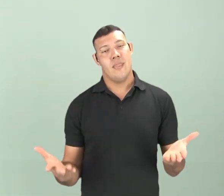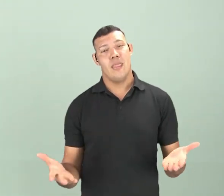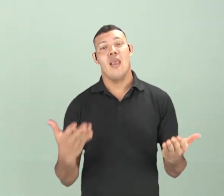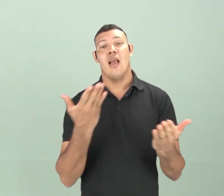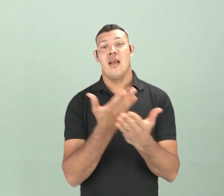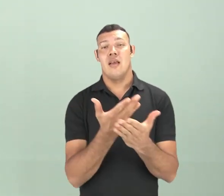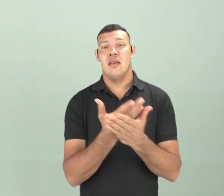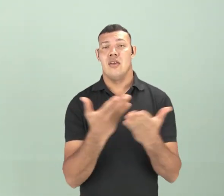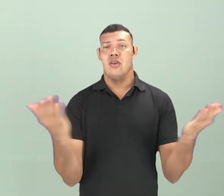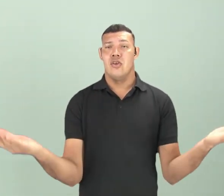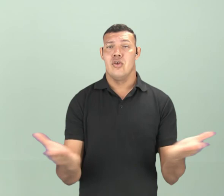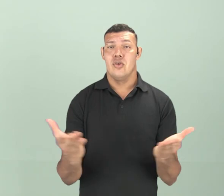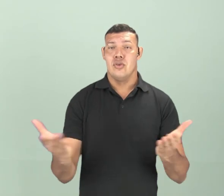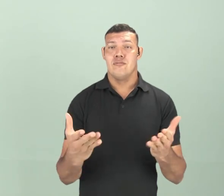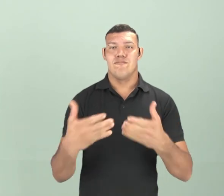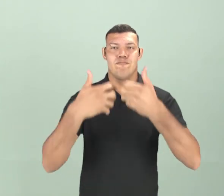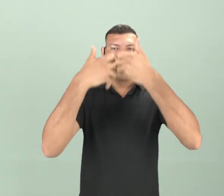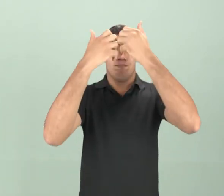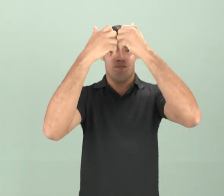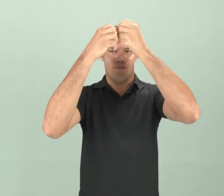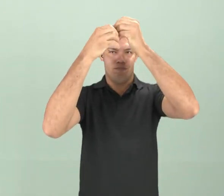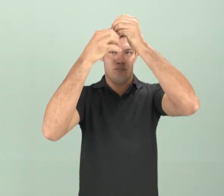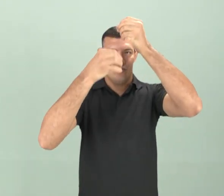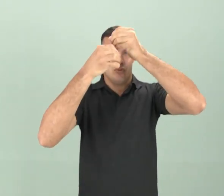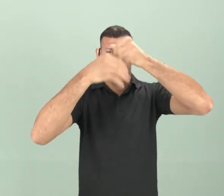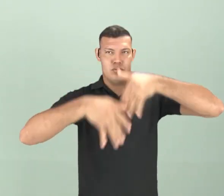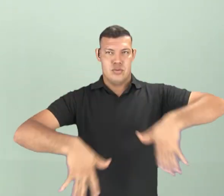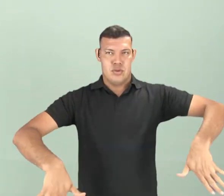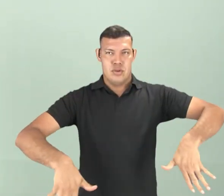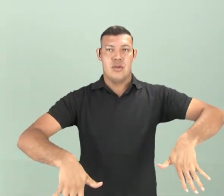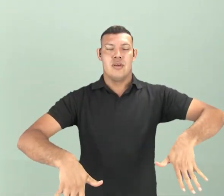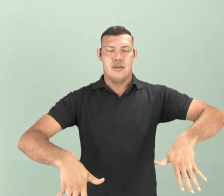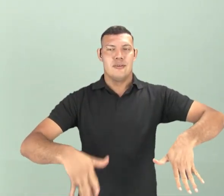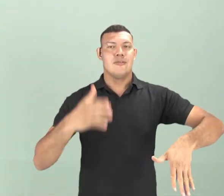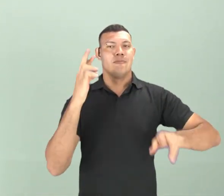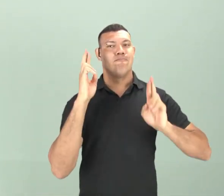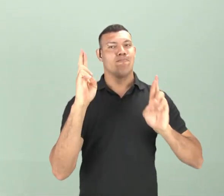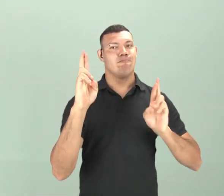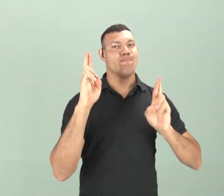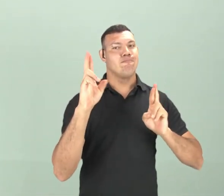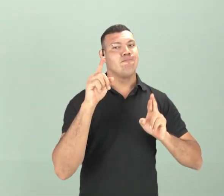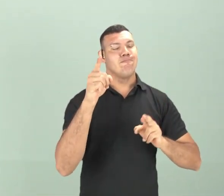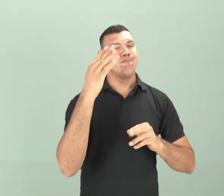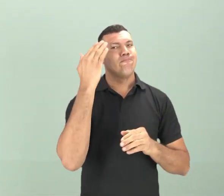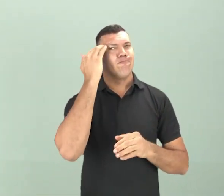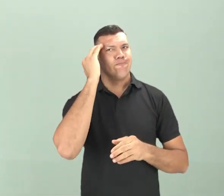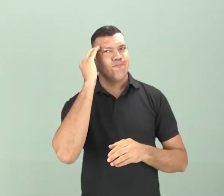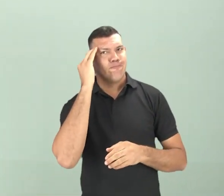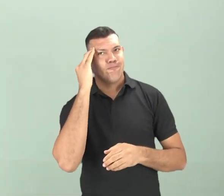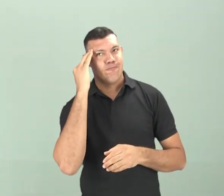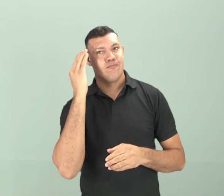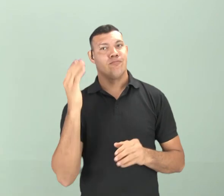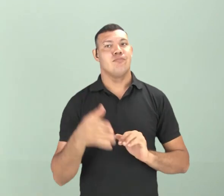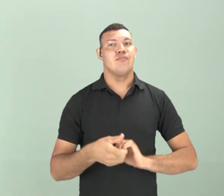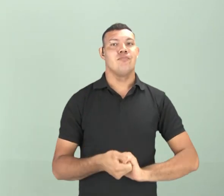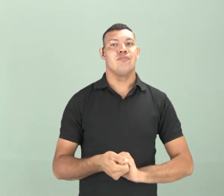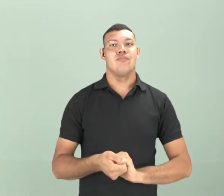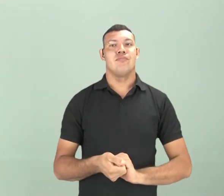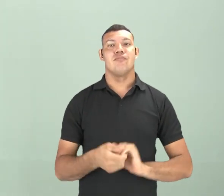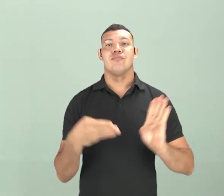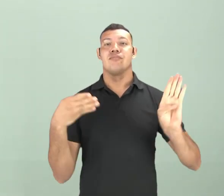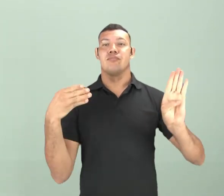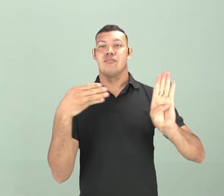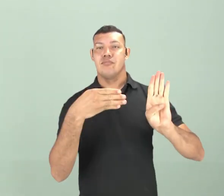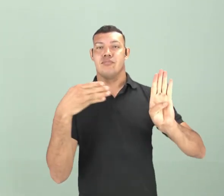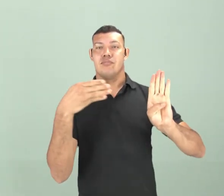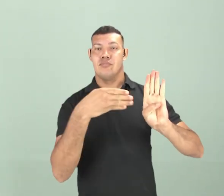aula foi sobre o sistema nervoso. Espero que você tenha compreendido. Você pode estar também acertando na plataforma